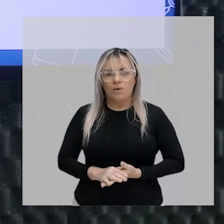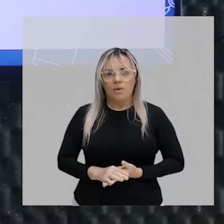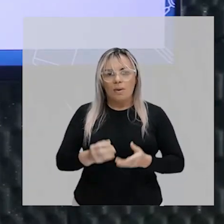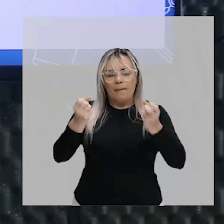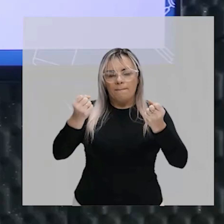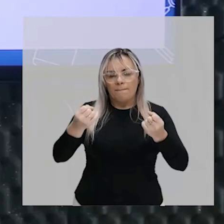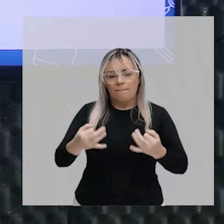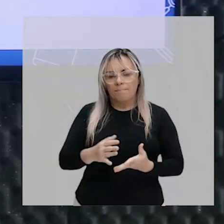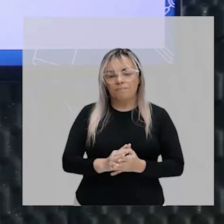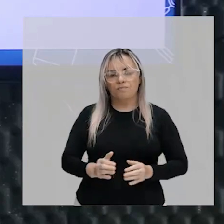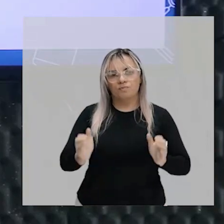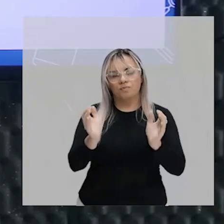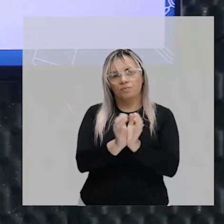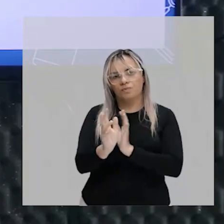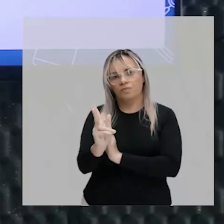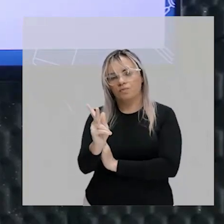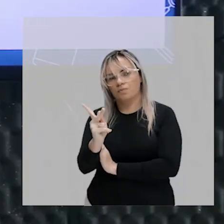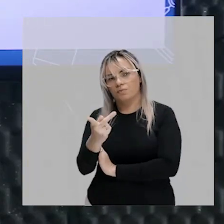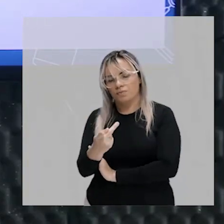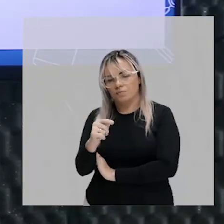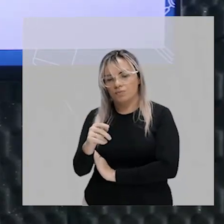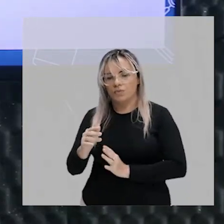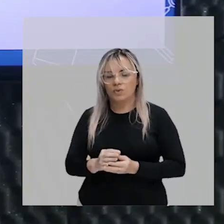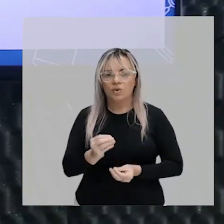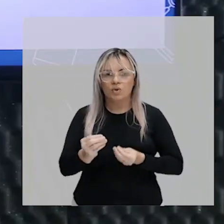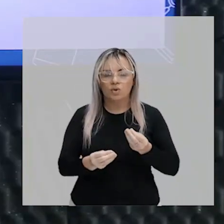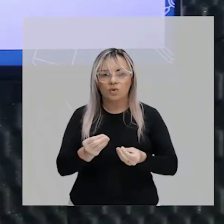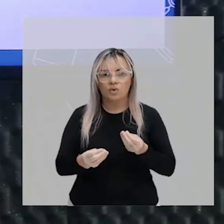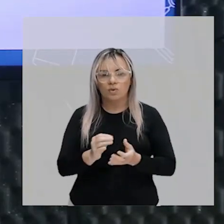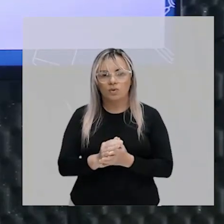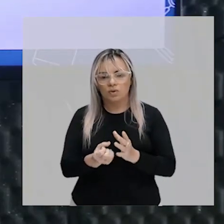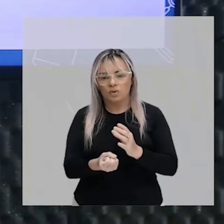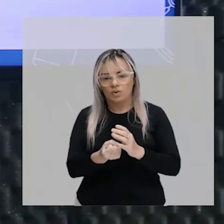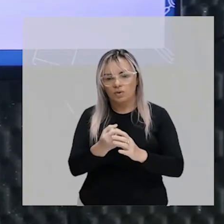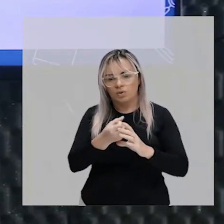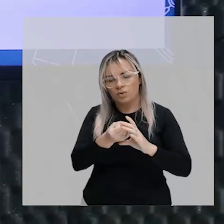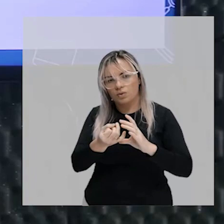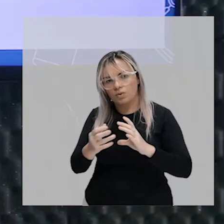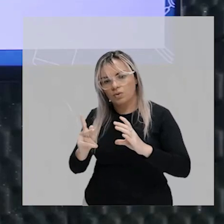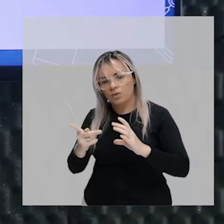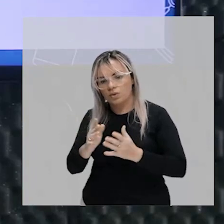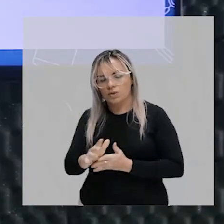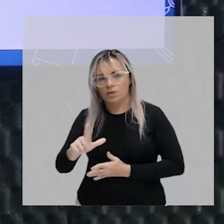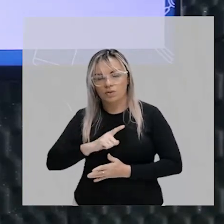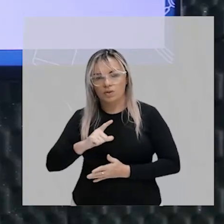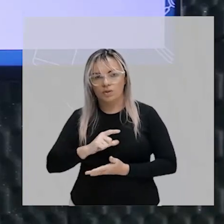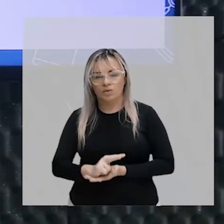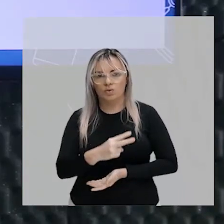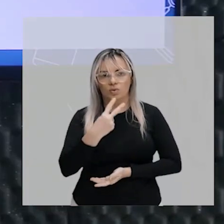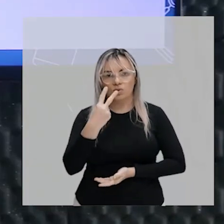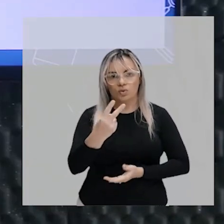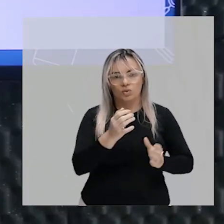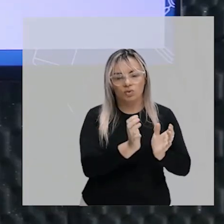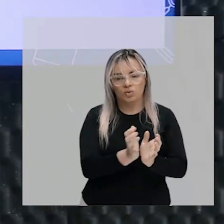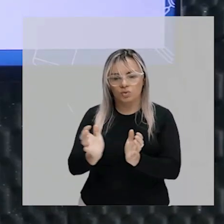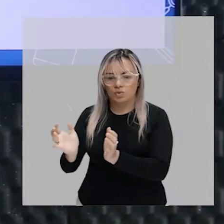Conjunto H mas dentro para formar esse Conjunto H eu tenho pelo menos dois conjuntos Quais são esses